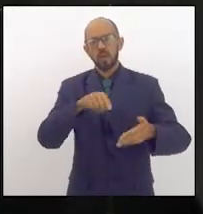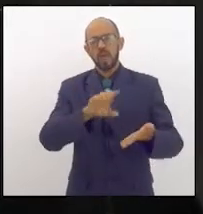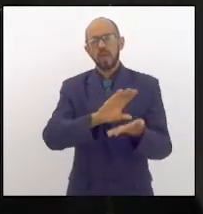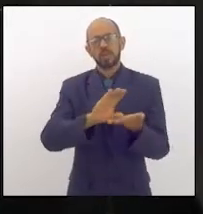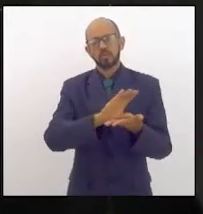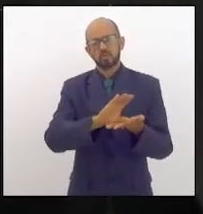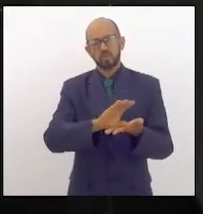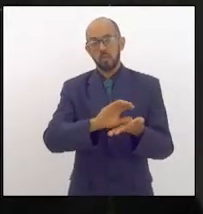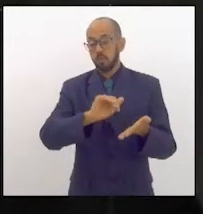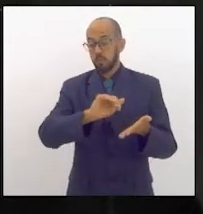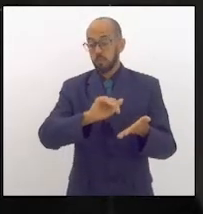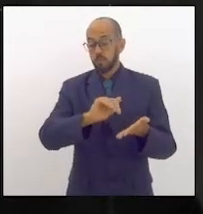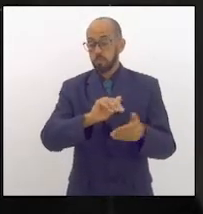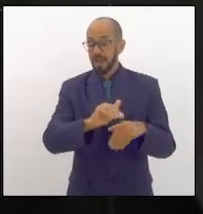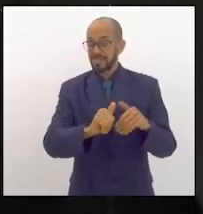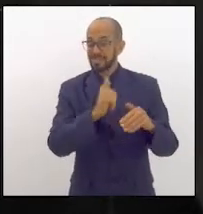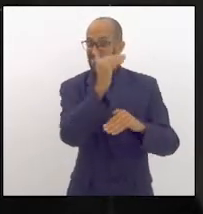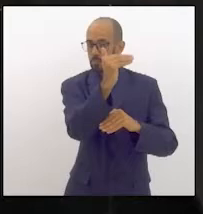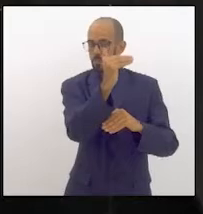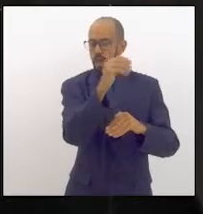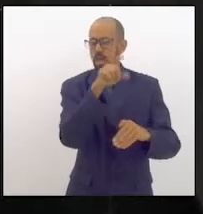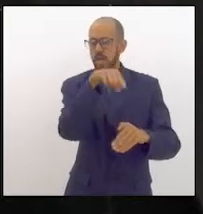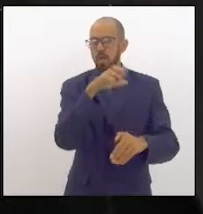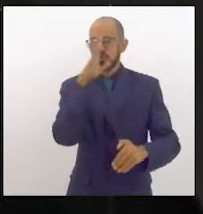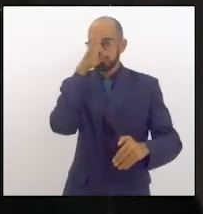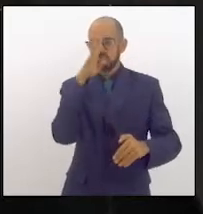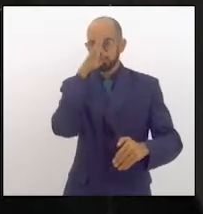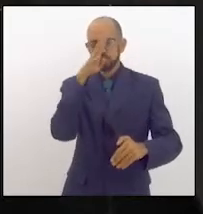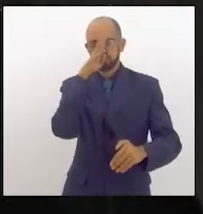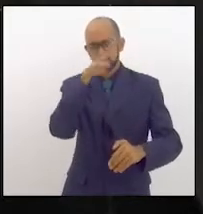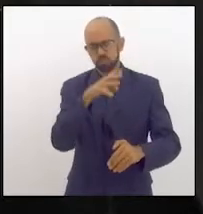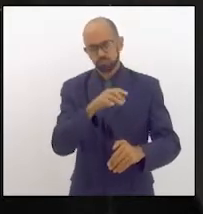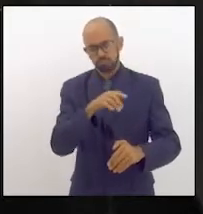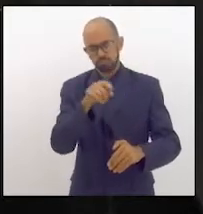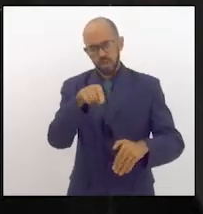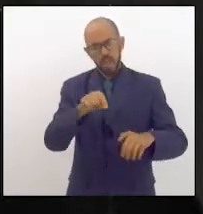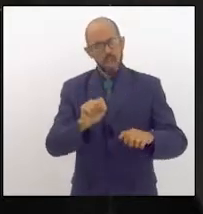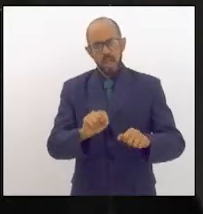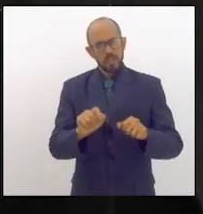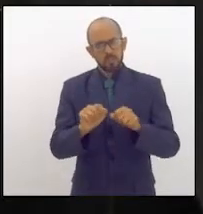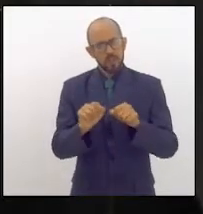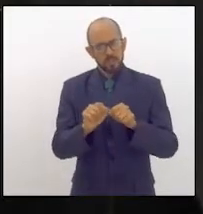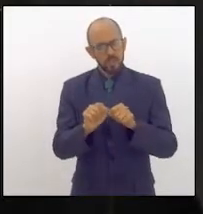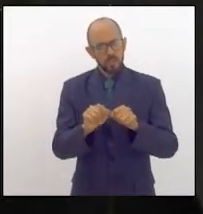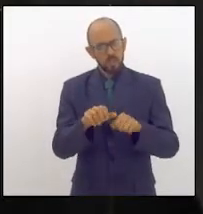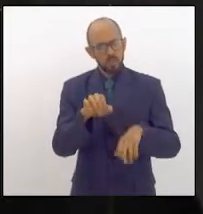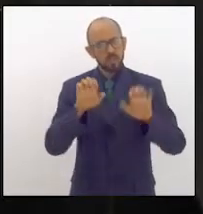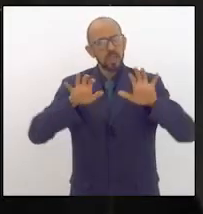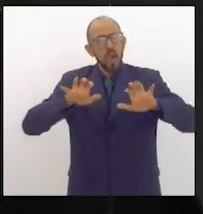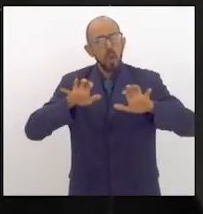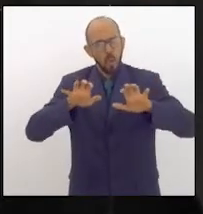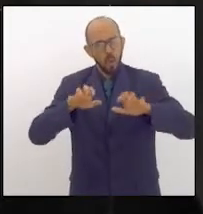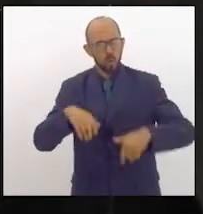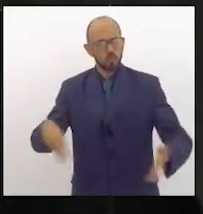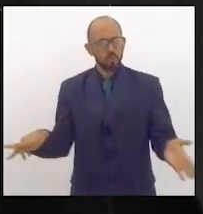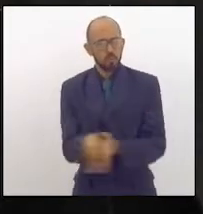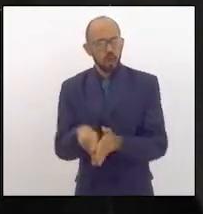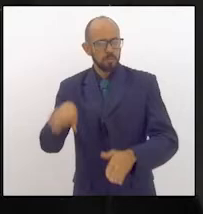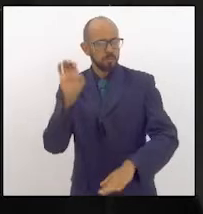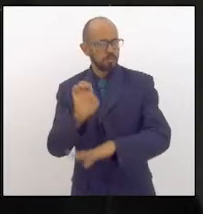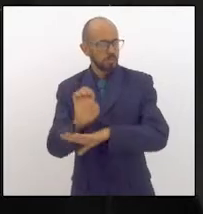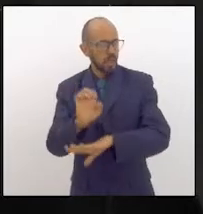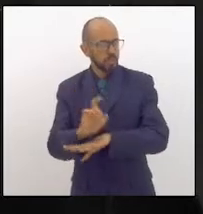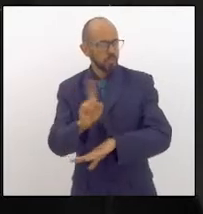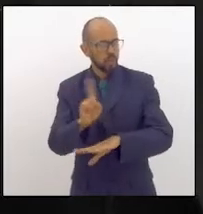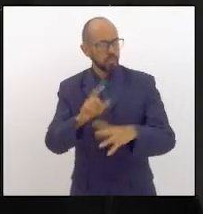fora disso a exortação fora disso é terrorismo de estado para disco é violência estatal e a